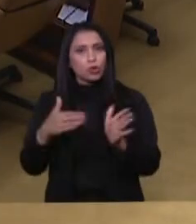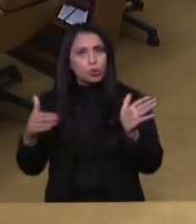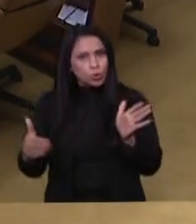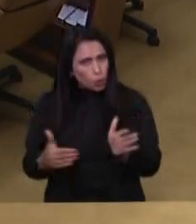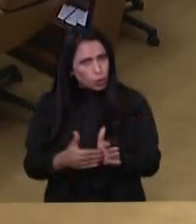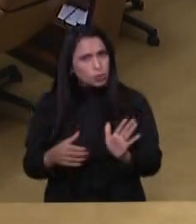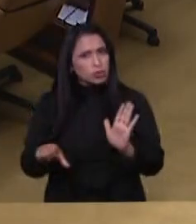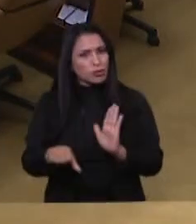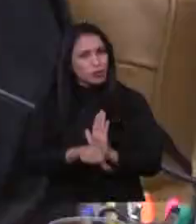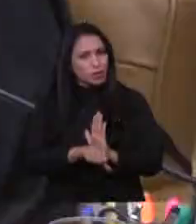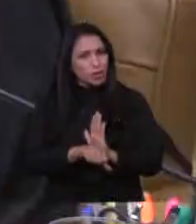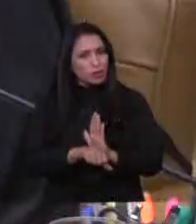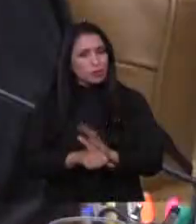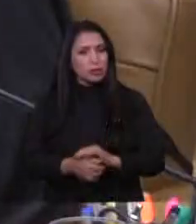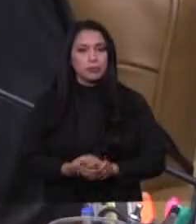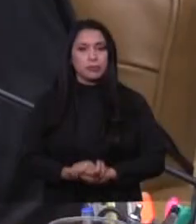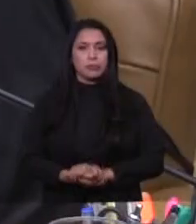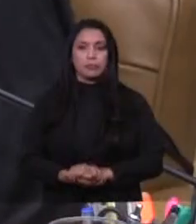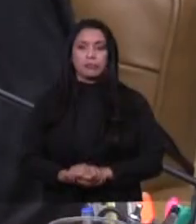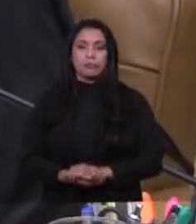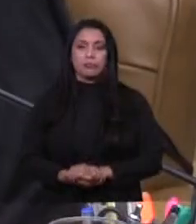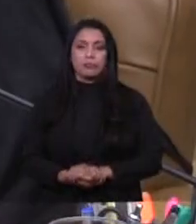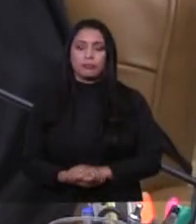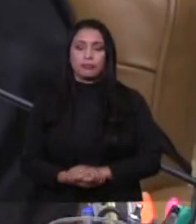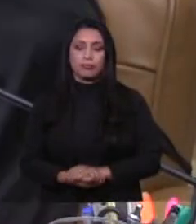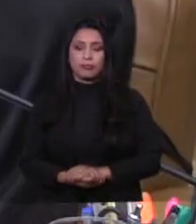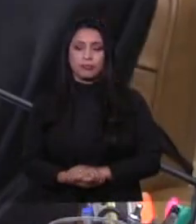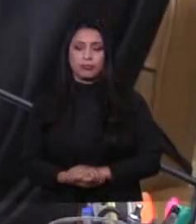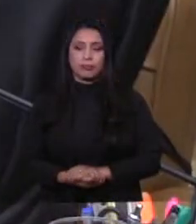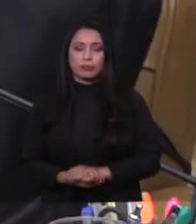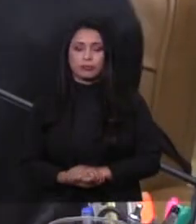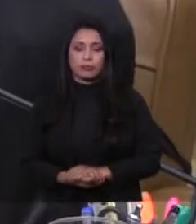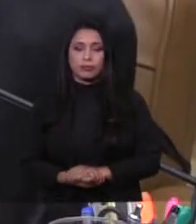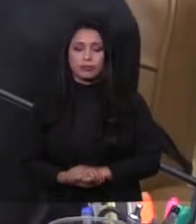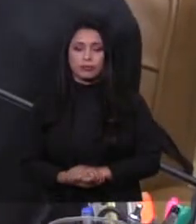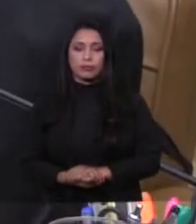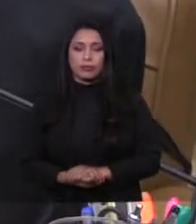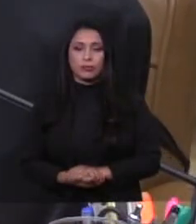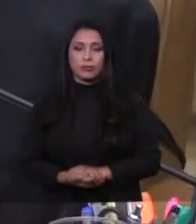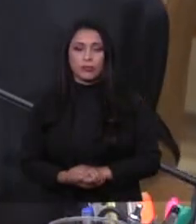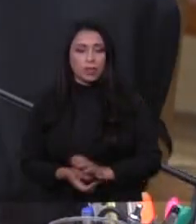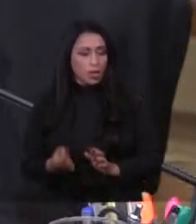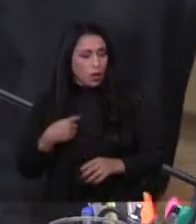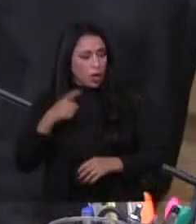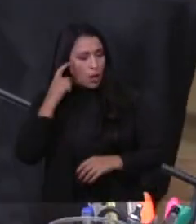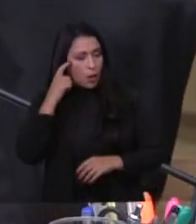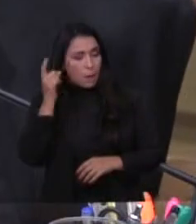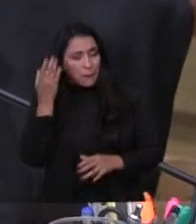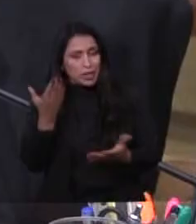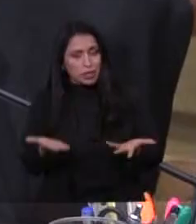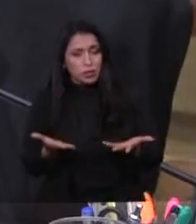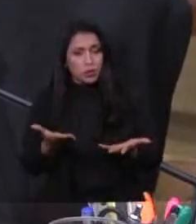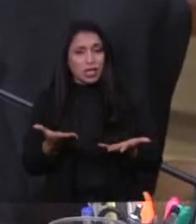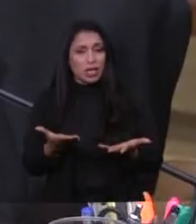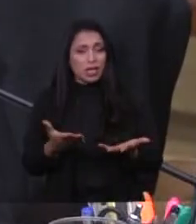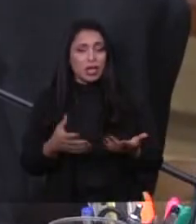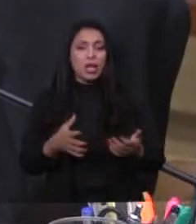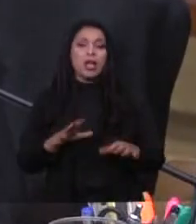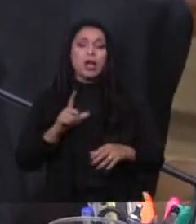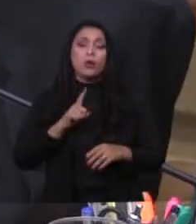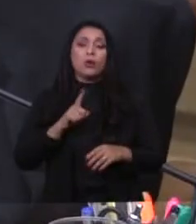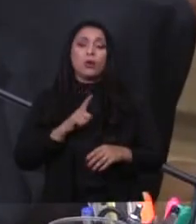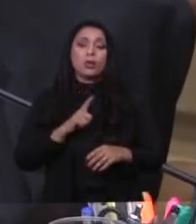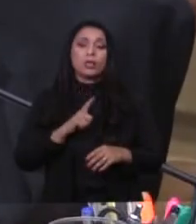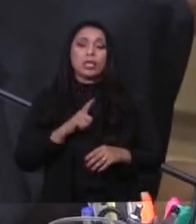água. Imagem aberta à vista dos ministros do haver dúvida razoável quanto à homogeneidade de